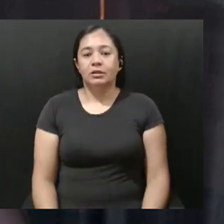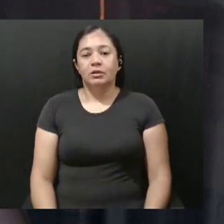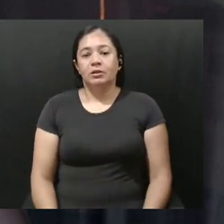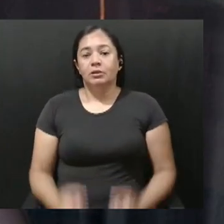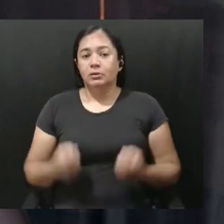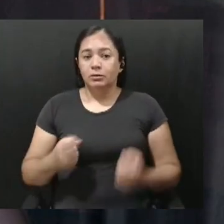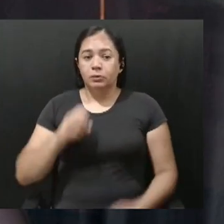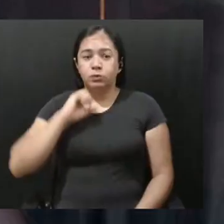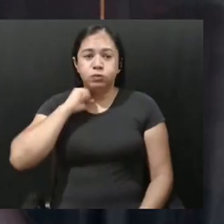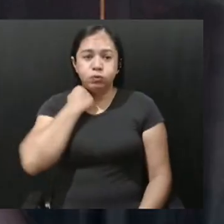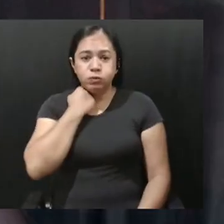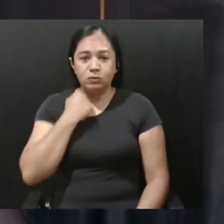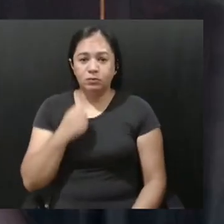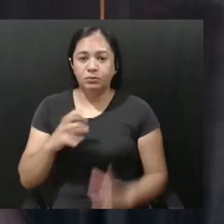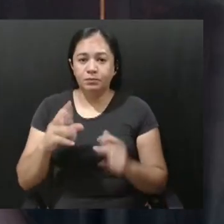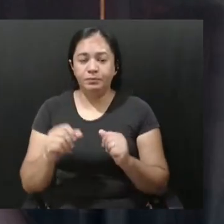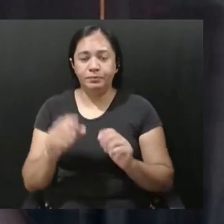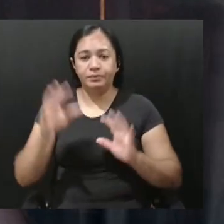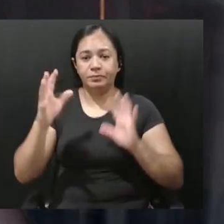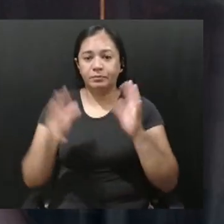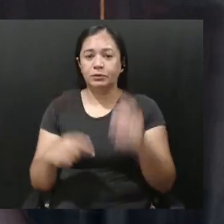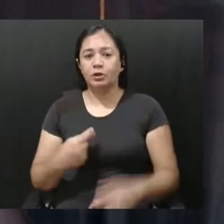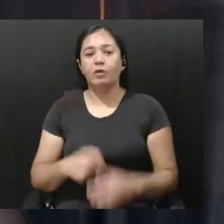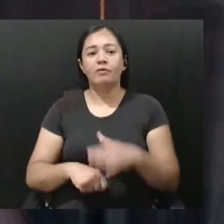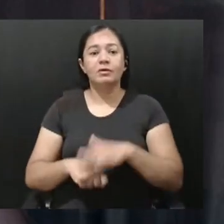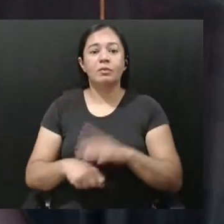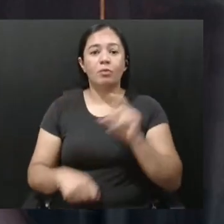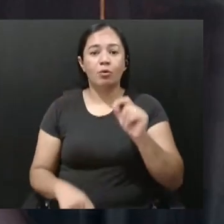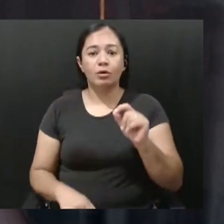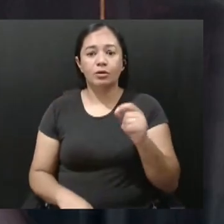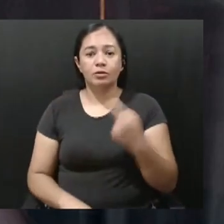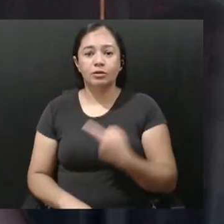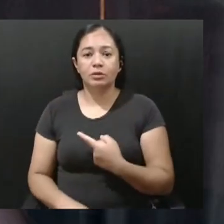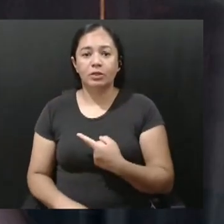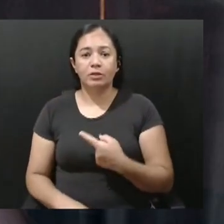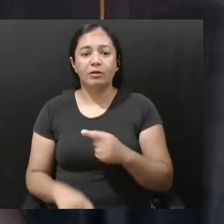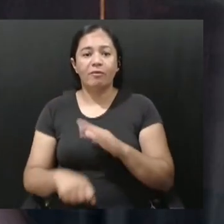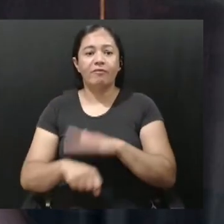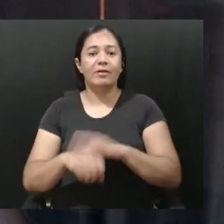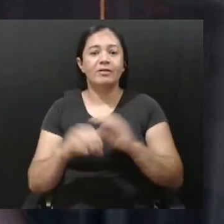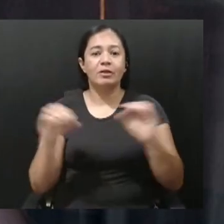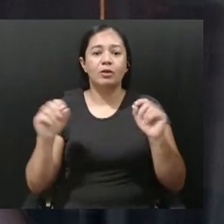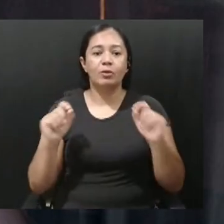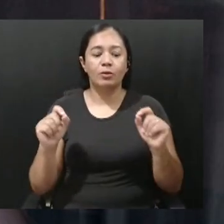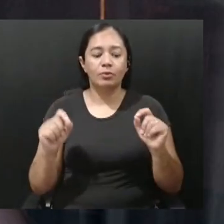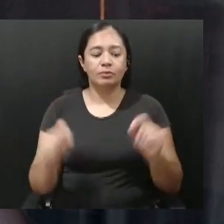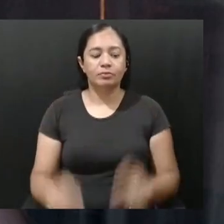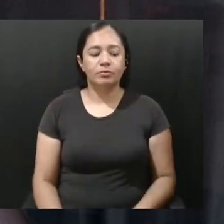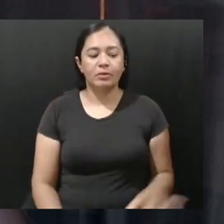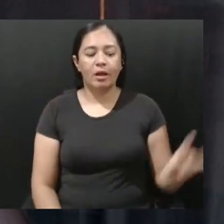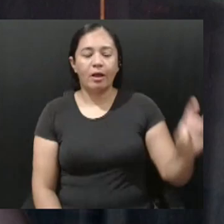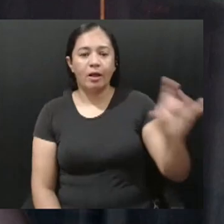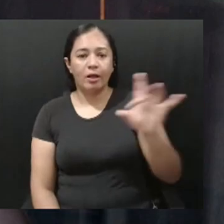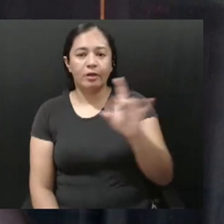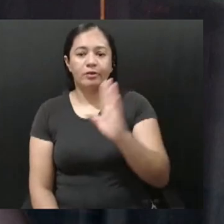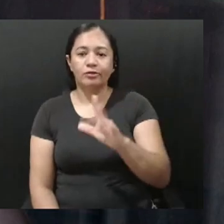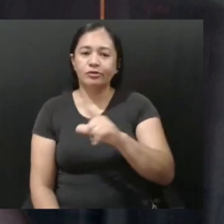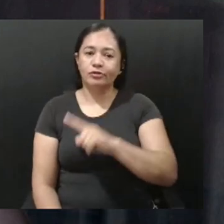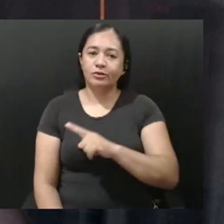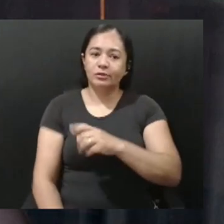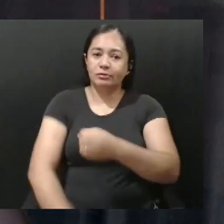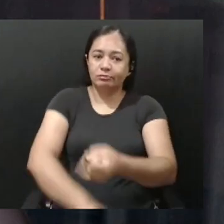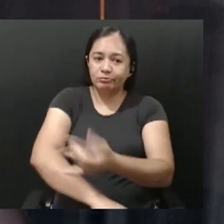passou, o que que a gente fez, o que que a gente não fez, enfim. Aí cada um já tem essa carga, né, cada um Uhum. já carrega